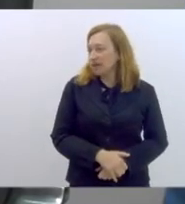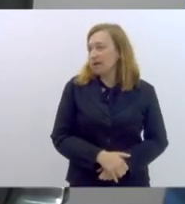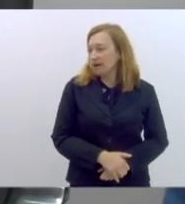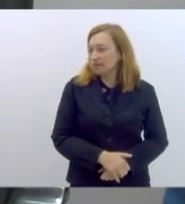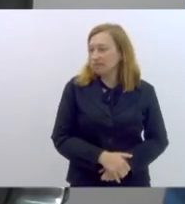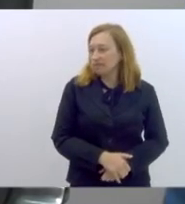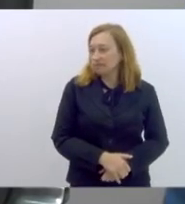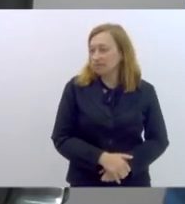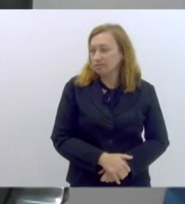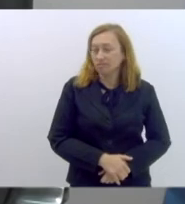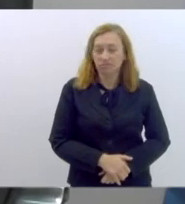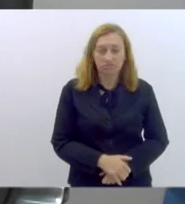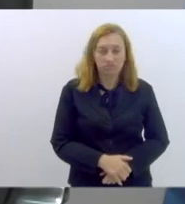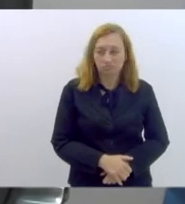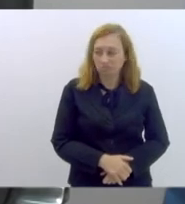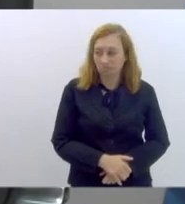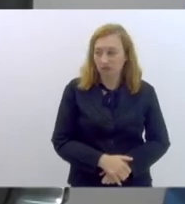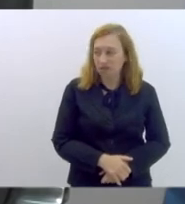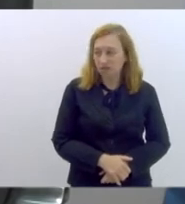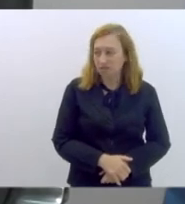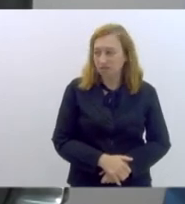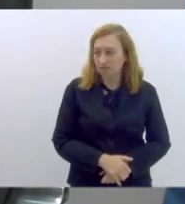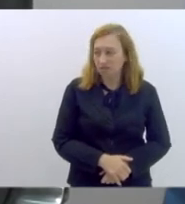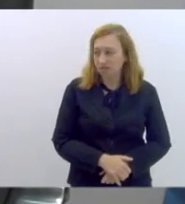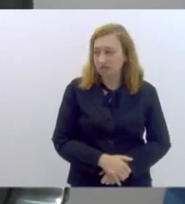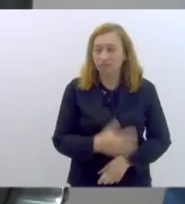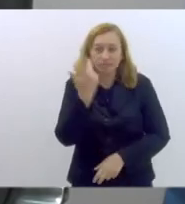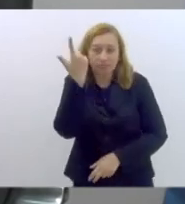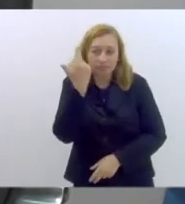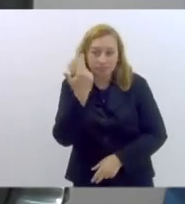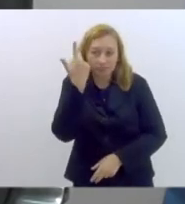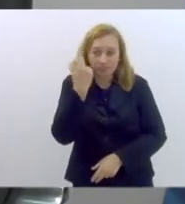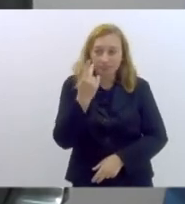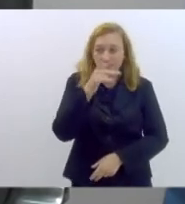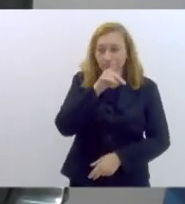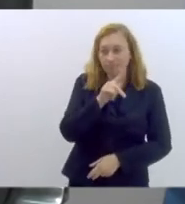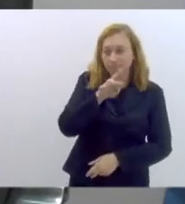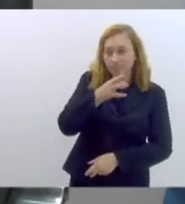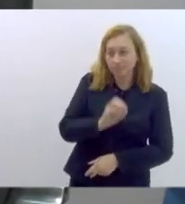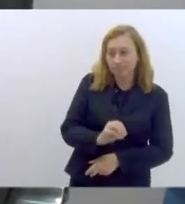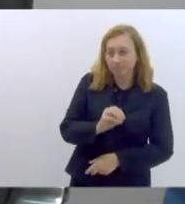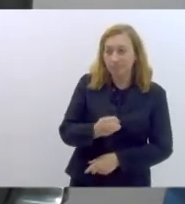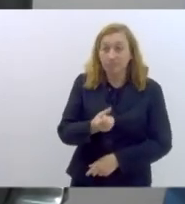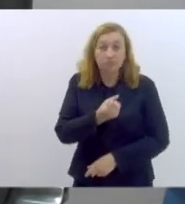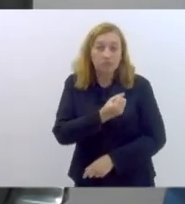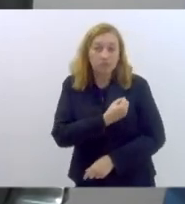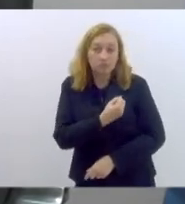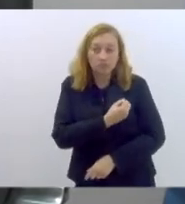E é natural, o Pedro, que esse número de especialistas,